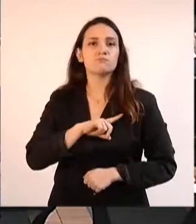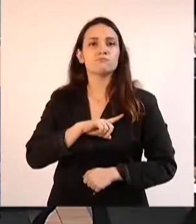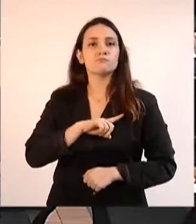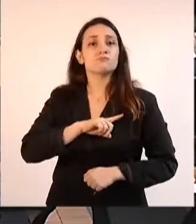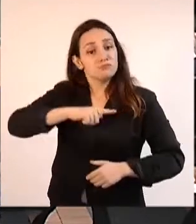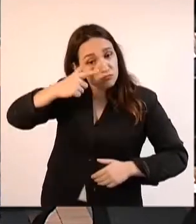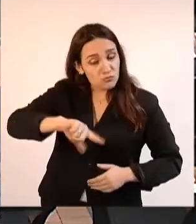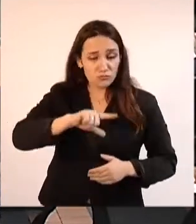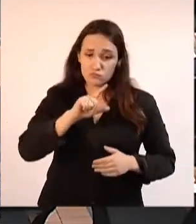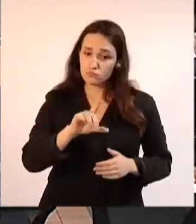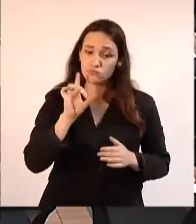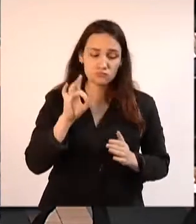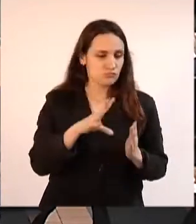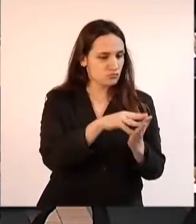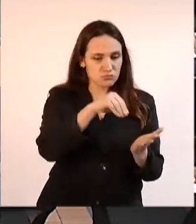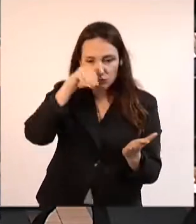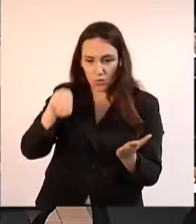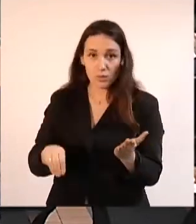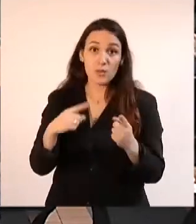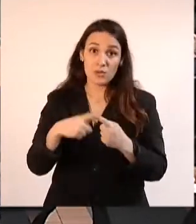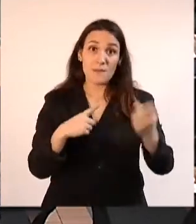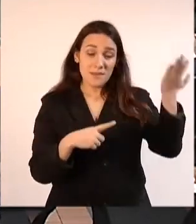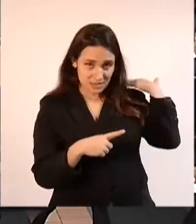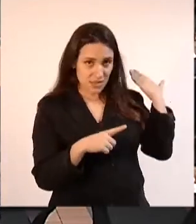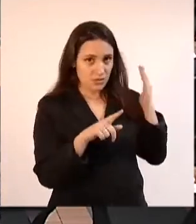repetindo uma PEC que